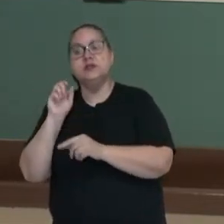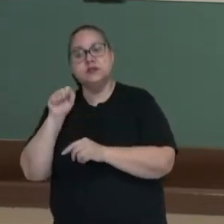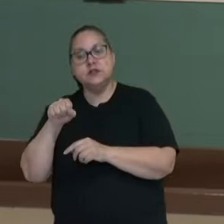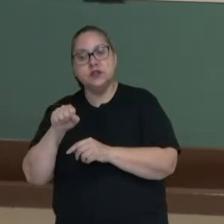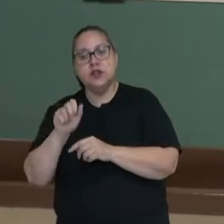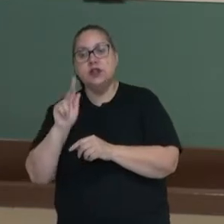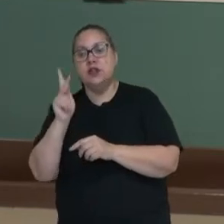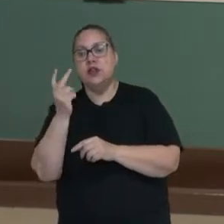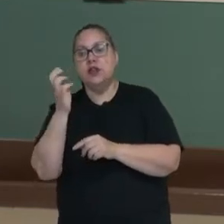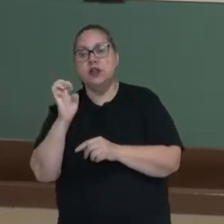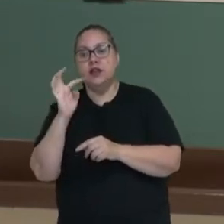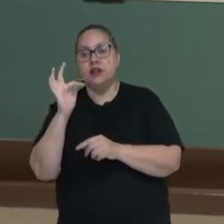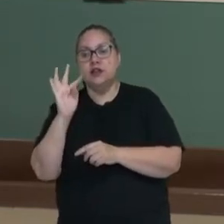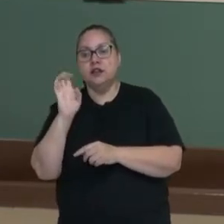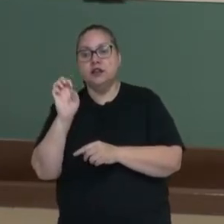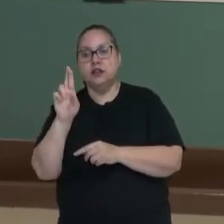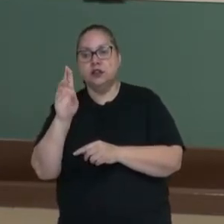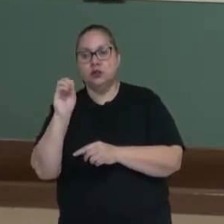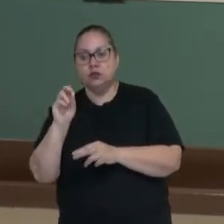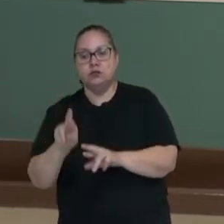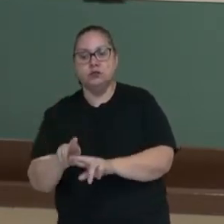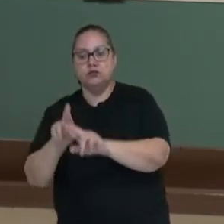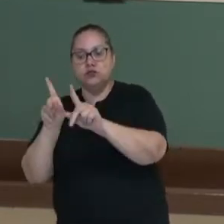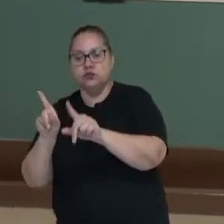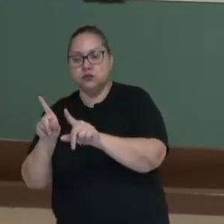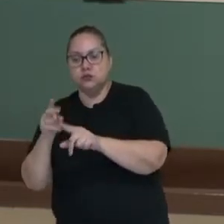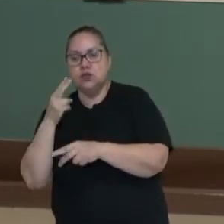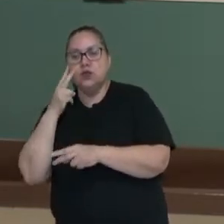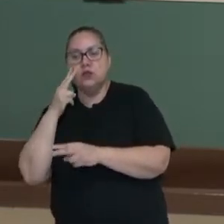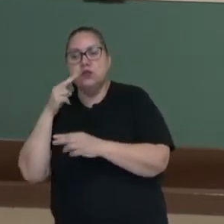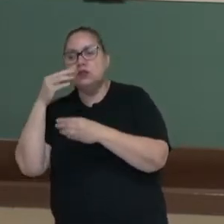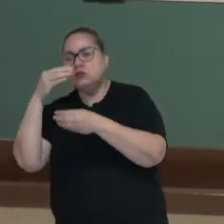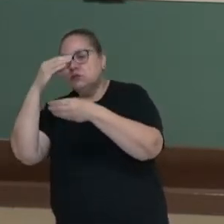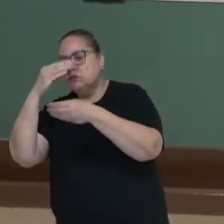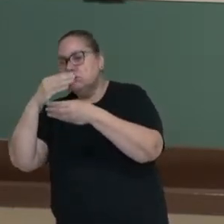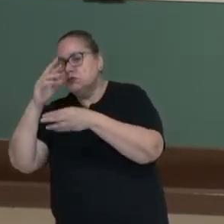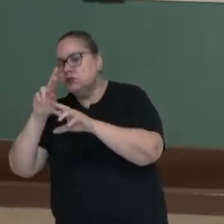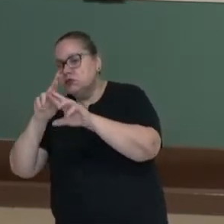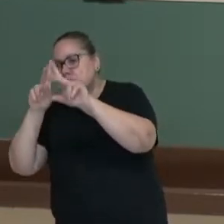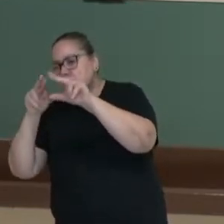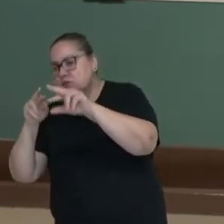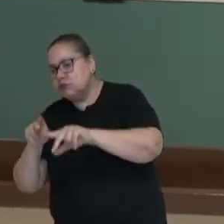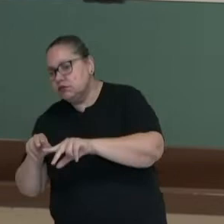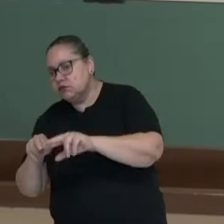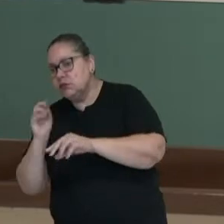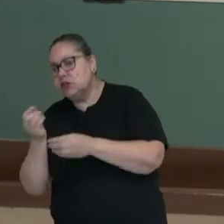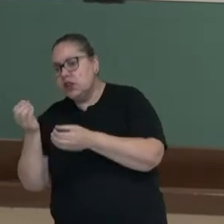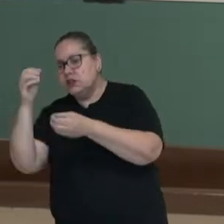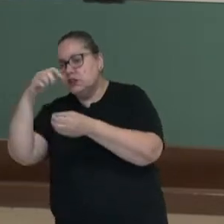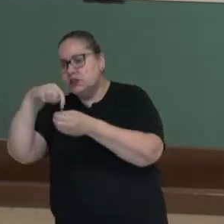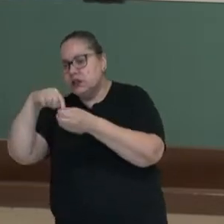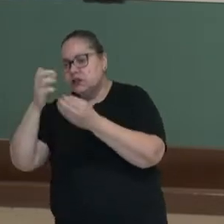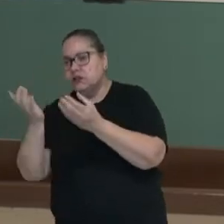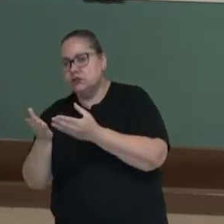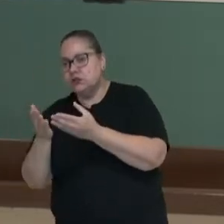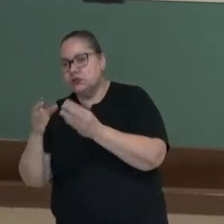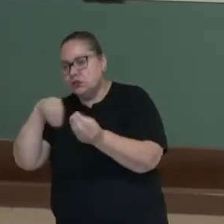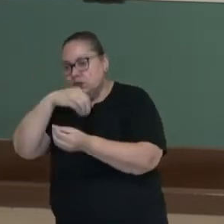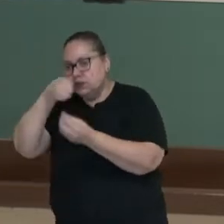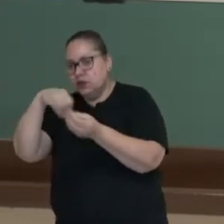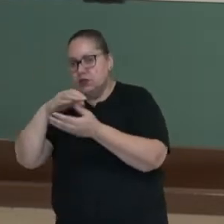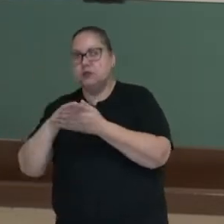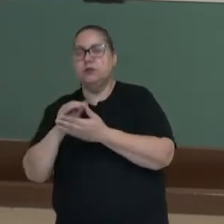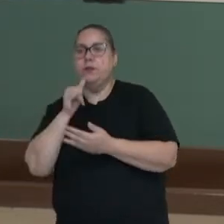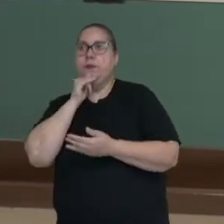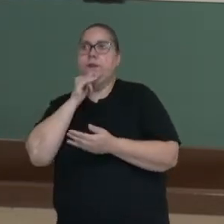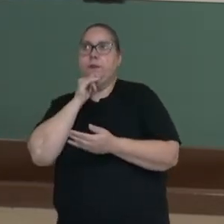mesmo, hétero, diferente. Eu consigo diferenciar os elementos que eu misturei.